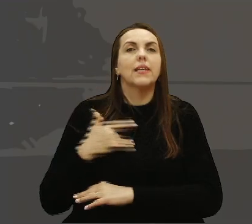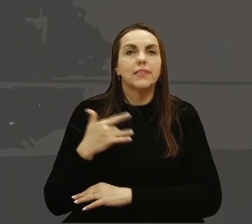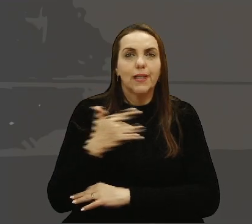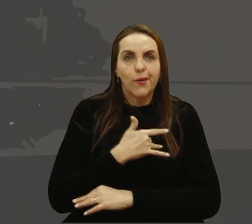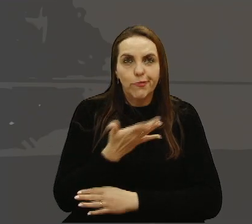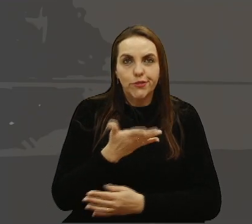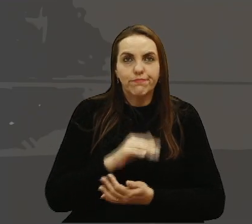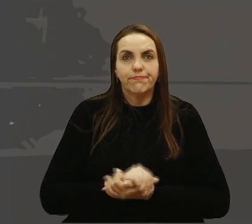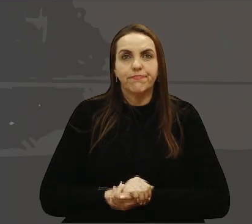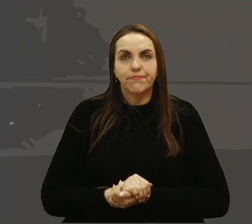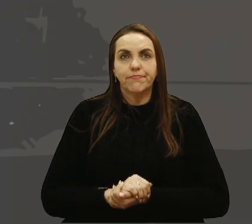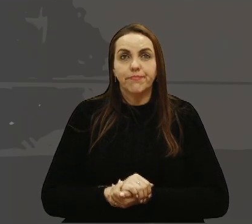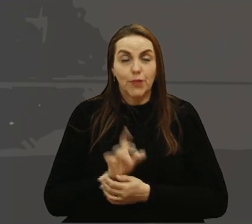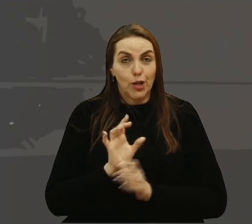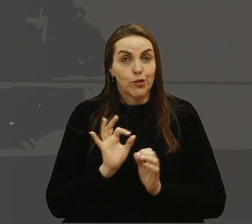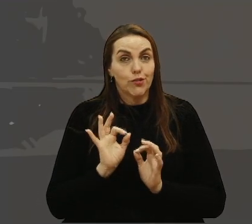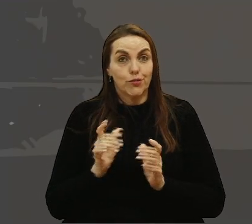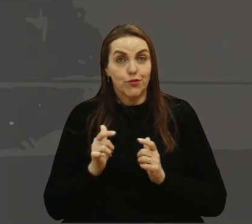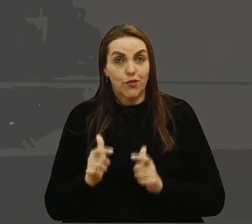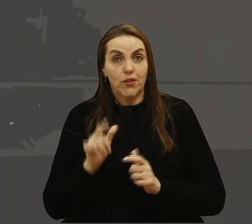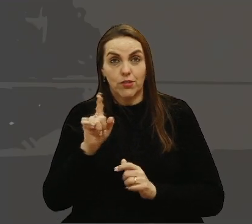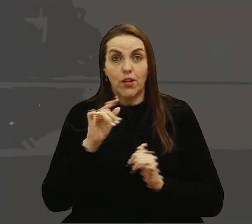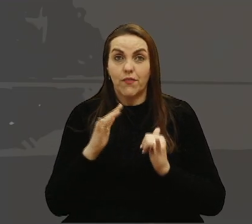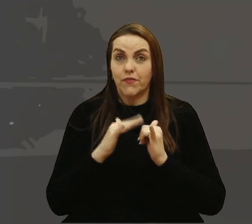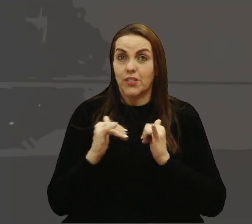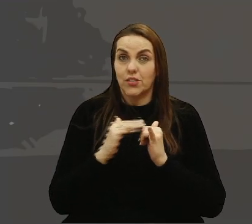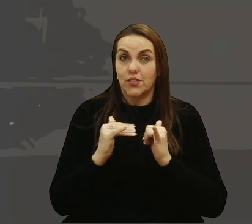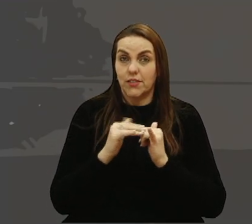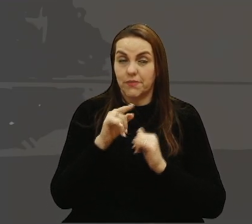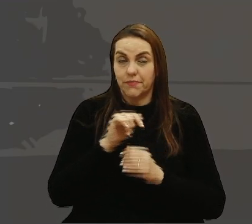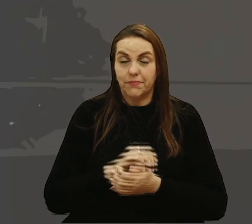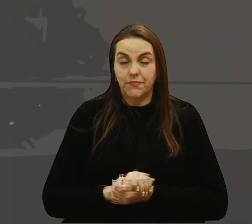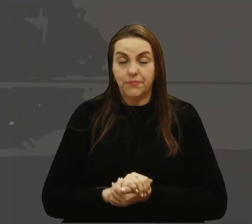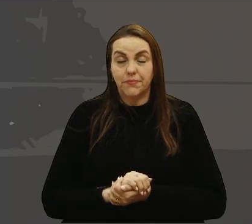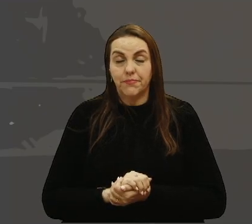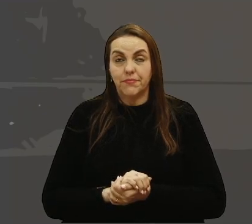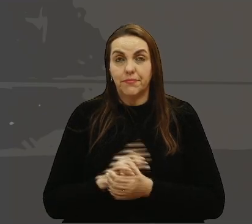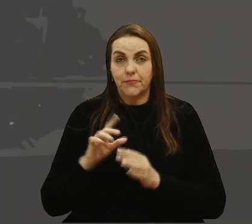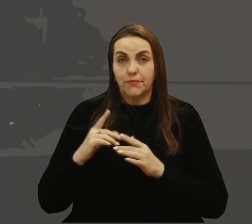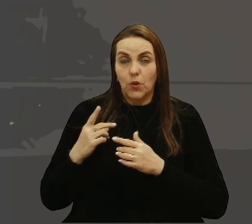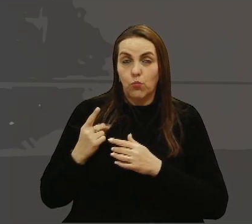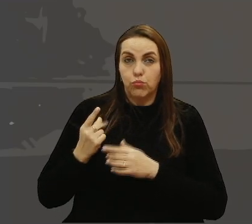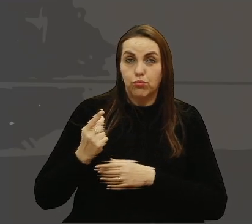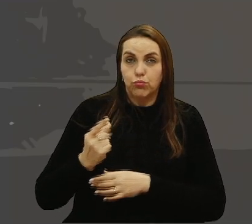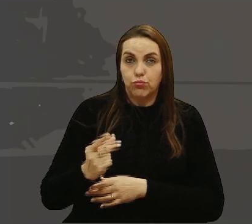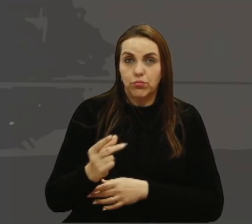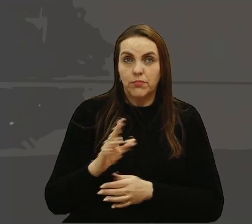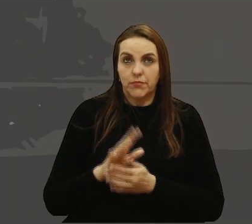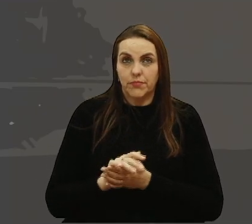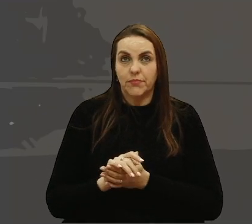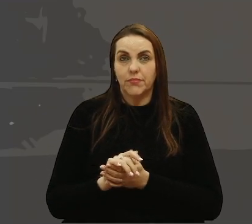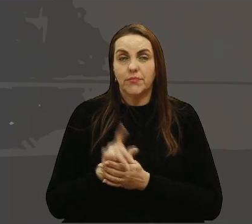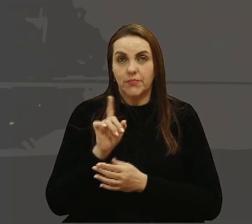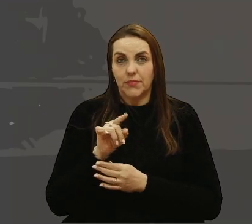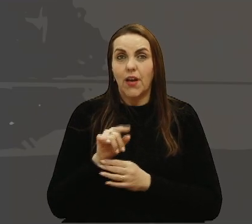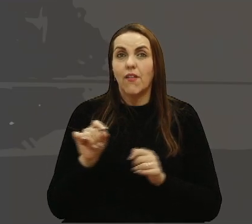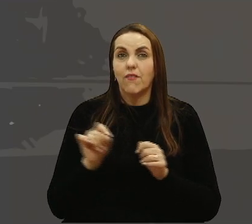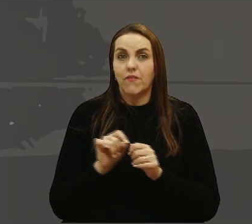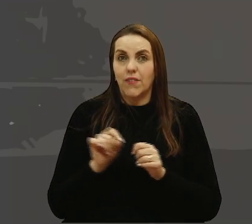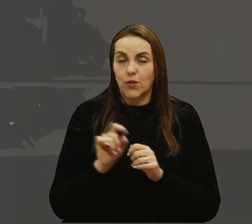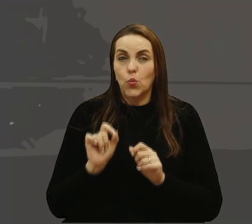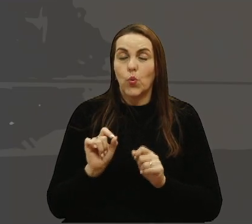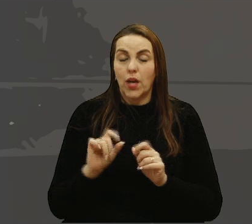Olha aqui, a sorte que o senhor é vegetariano. A longo prazo, agora eu vou citar os efeitos da falta de proteína. A